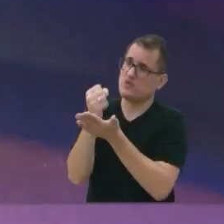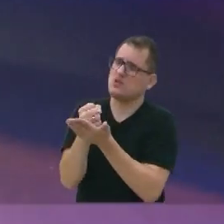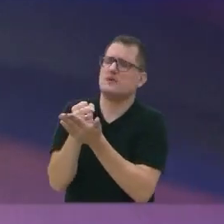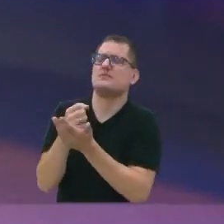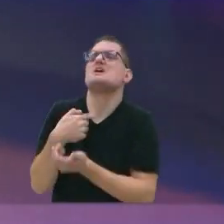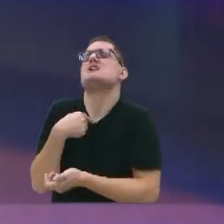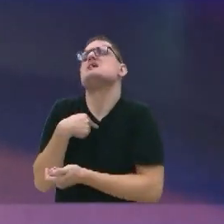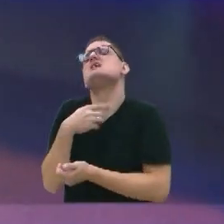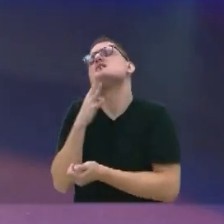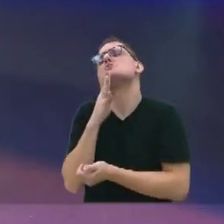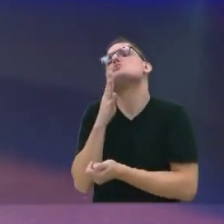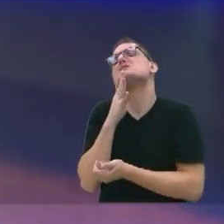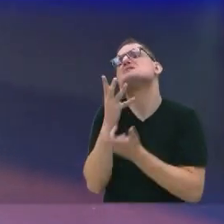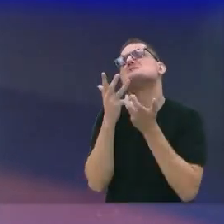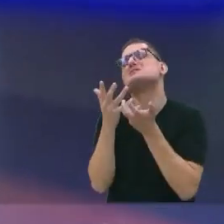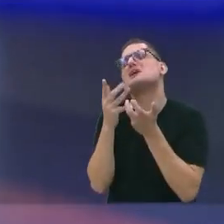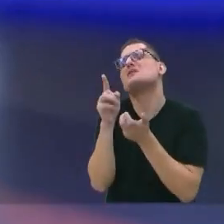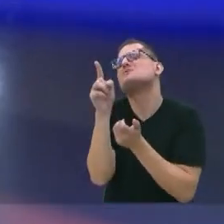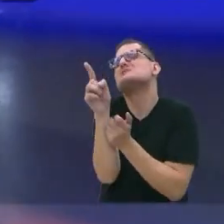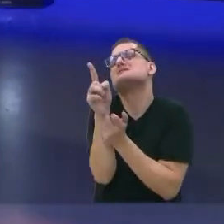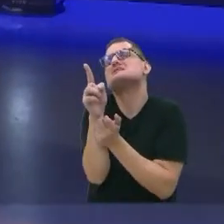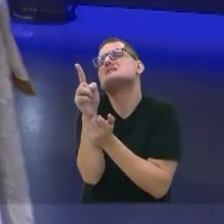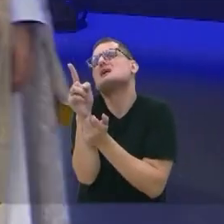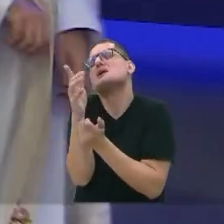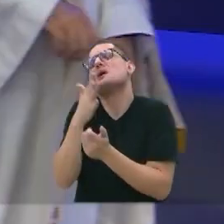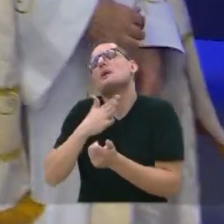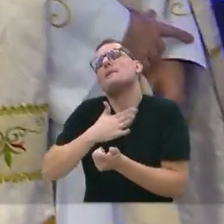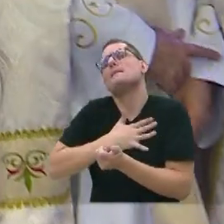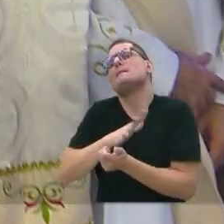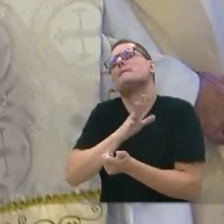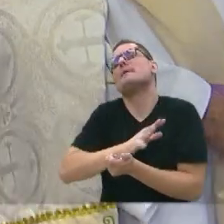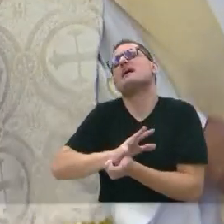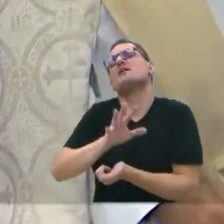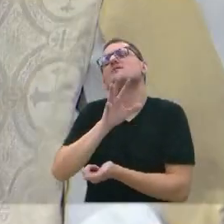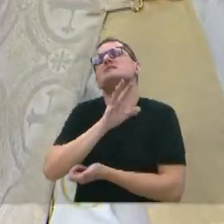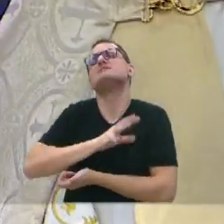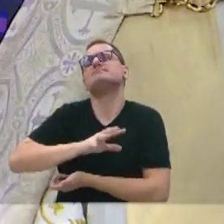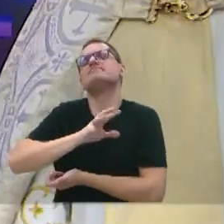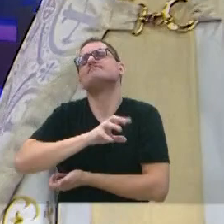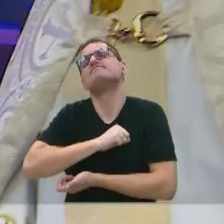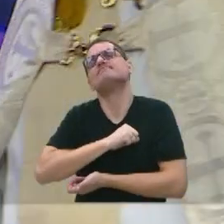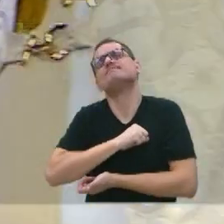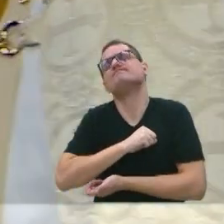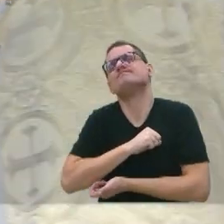Salvador, eu me atrevo a te chamar de meu